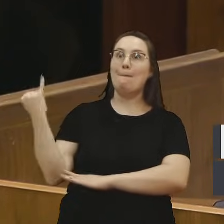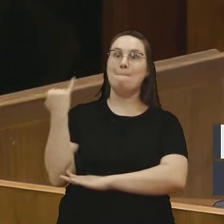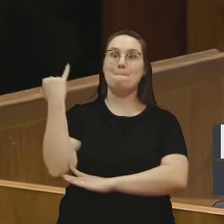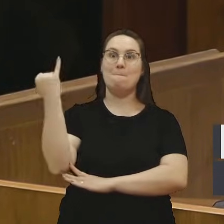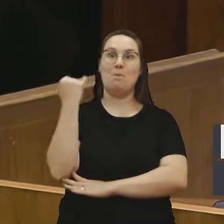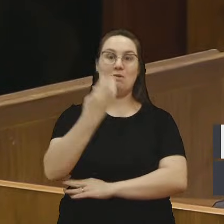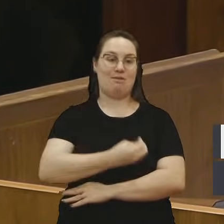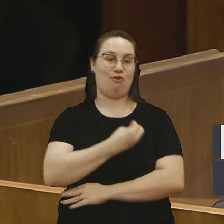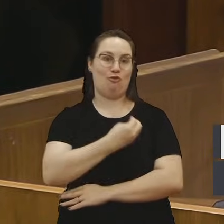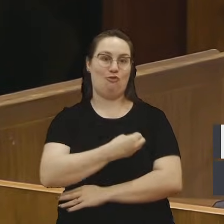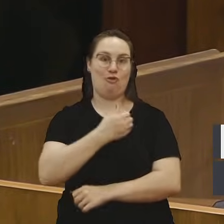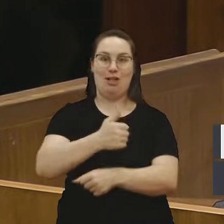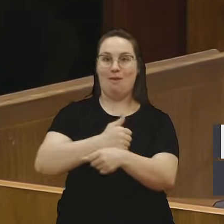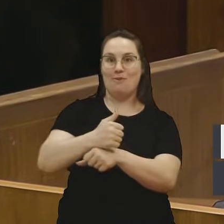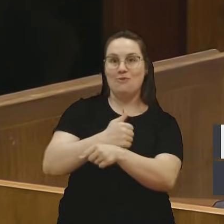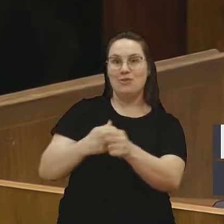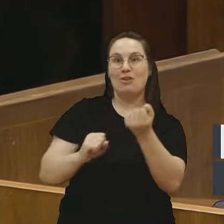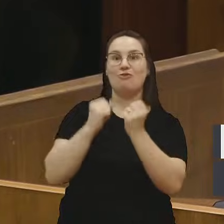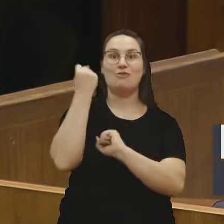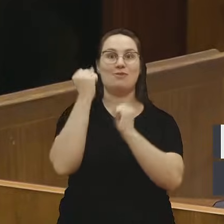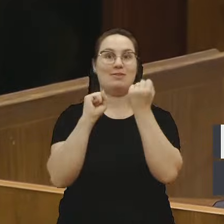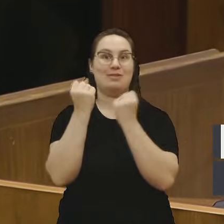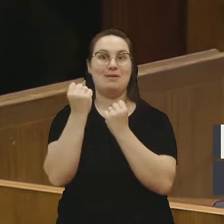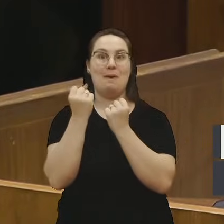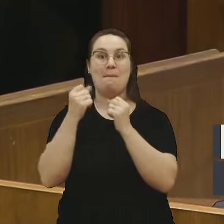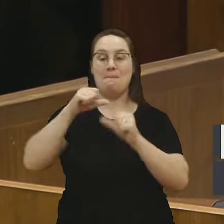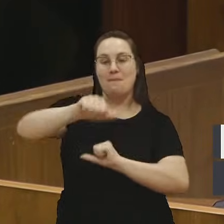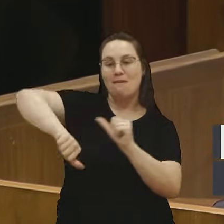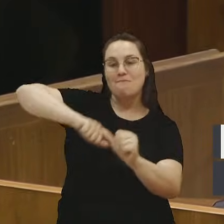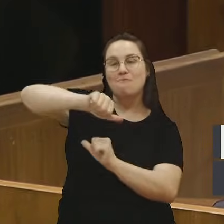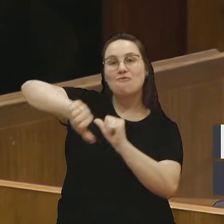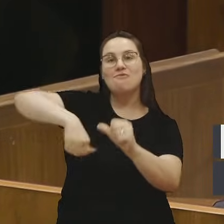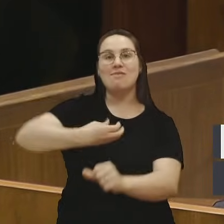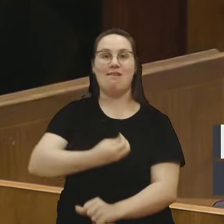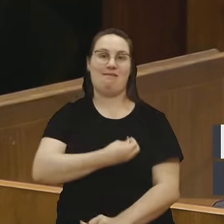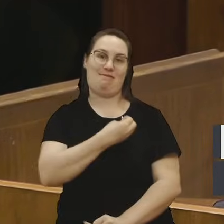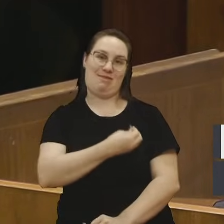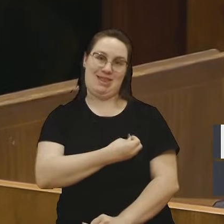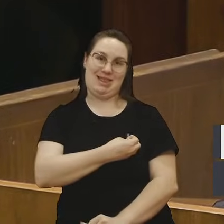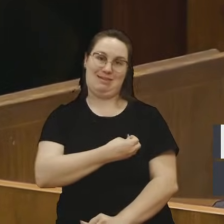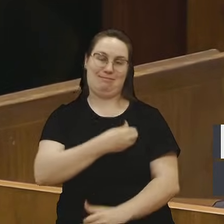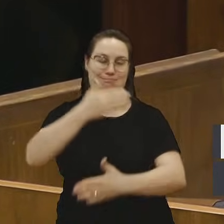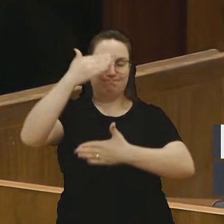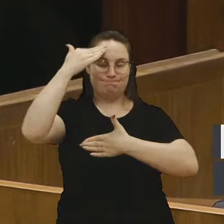enquanto profissional de educação física para mudar a história. Muito obrigada.